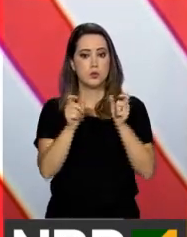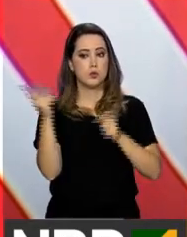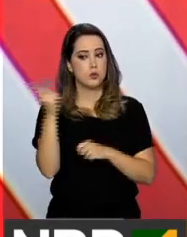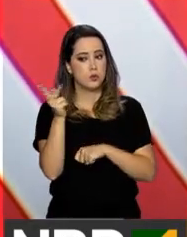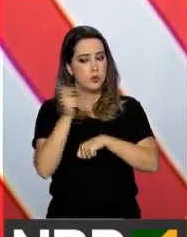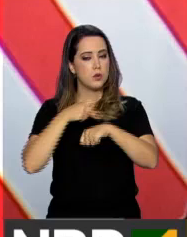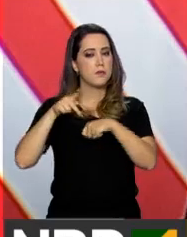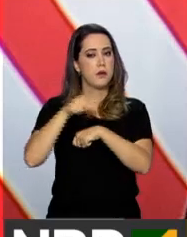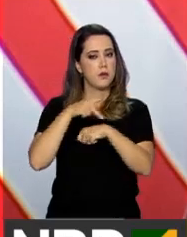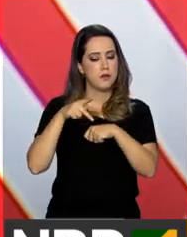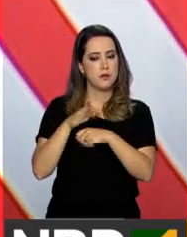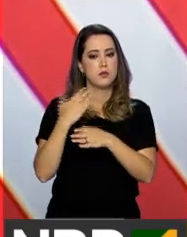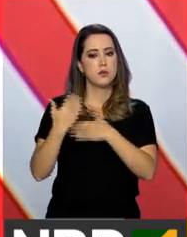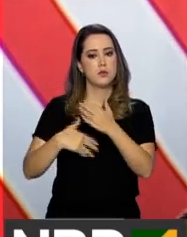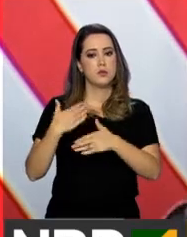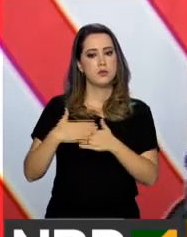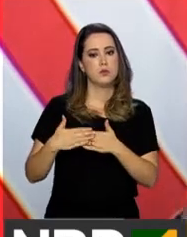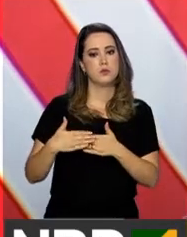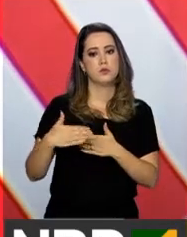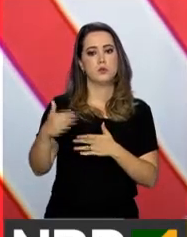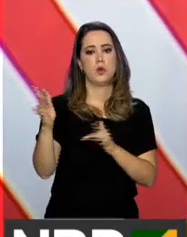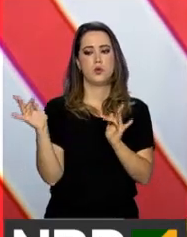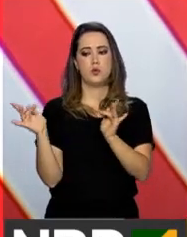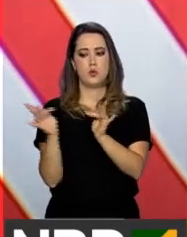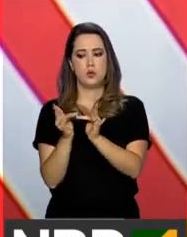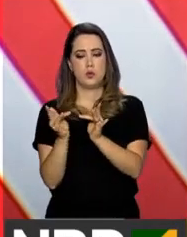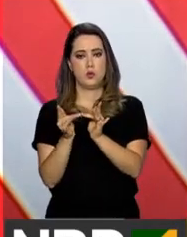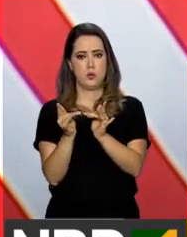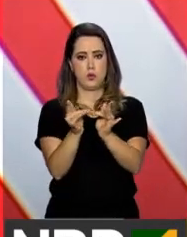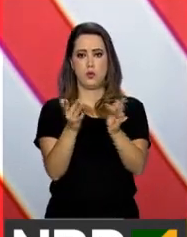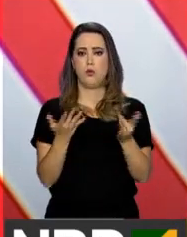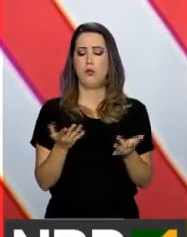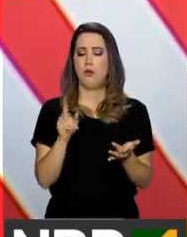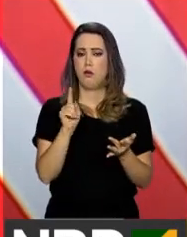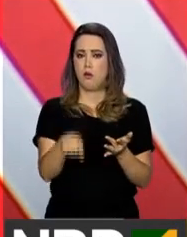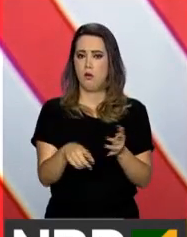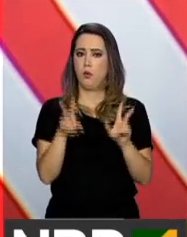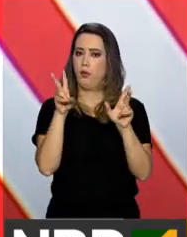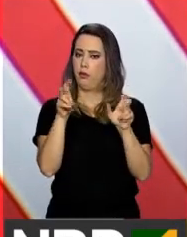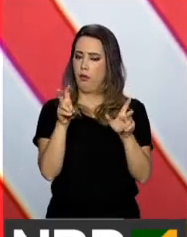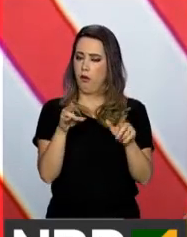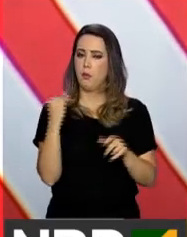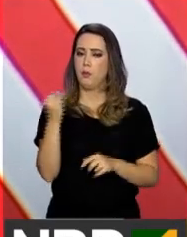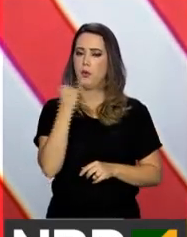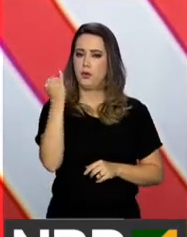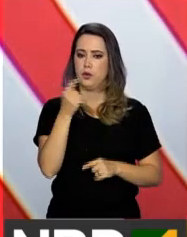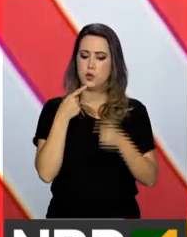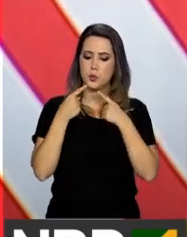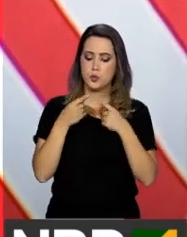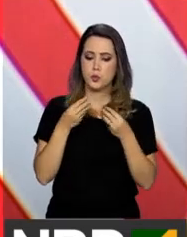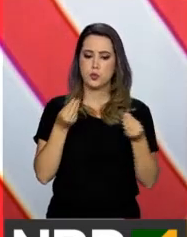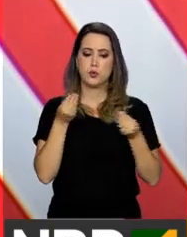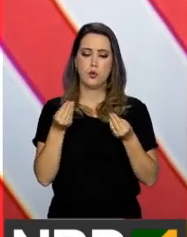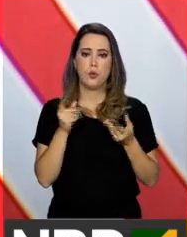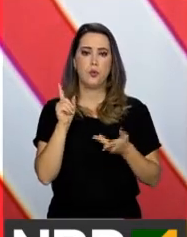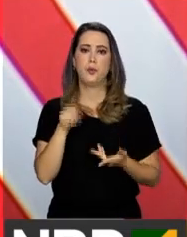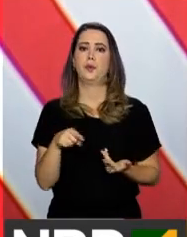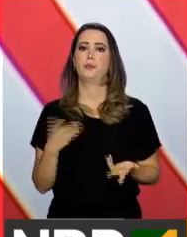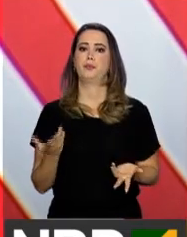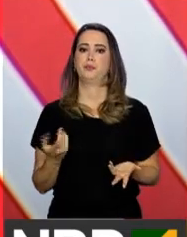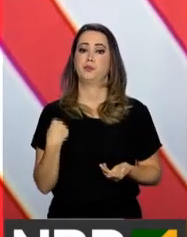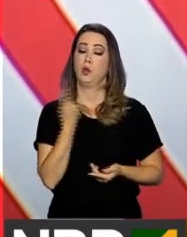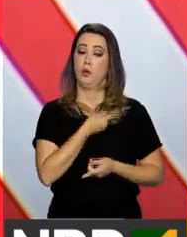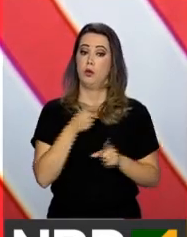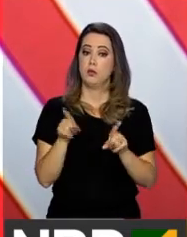países continuarão em contato sobre esse tema. Mas também devo dizer que